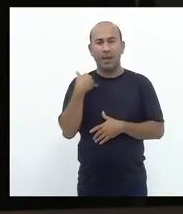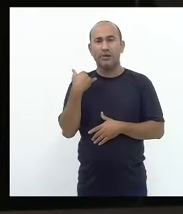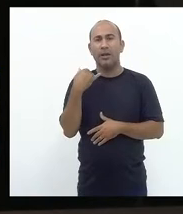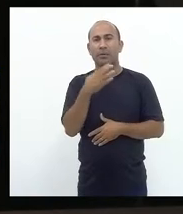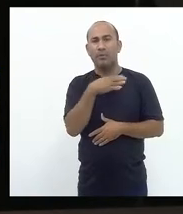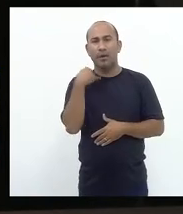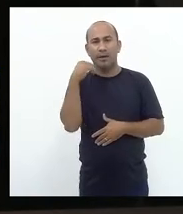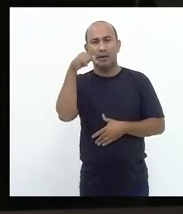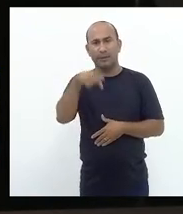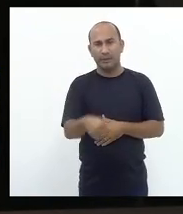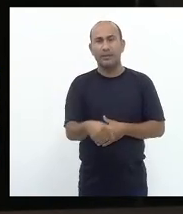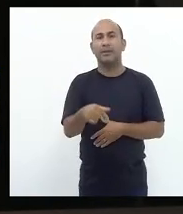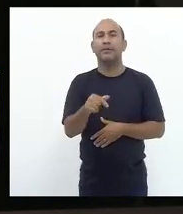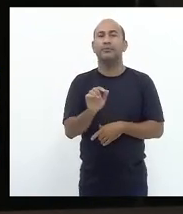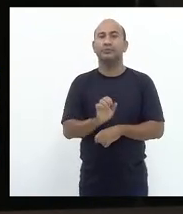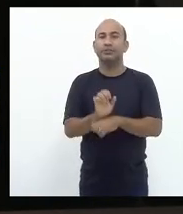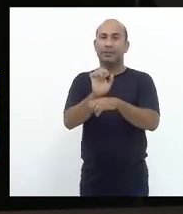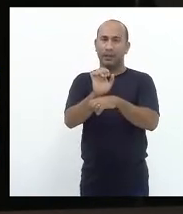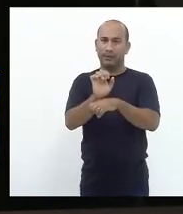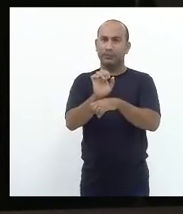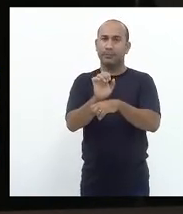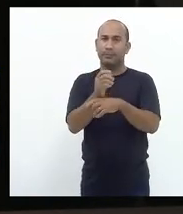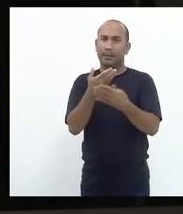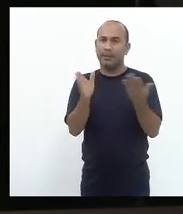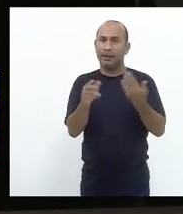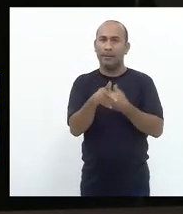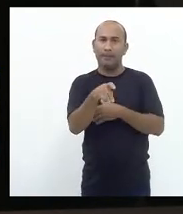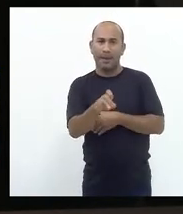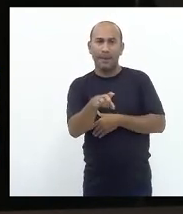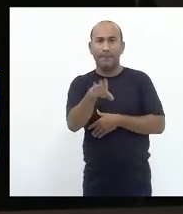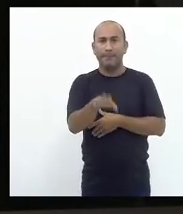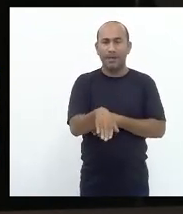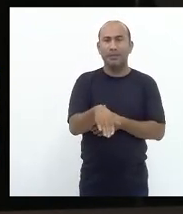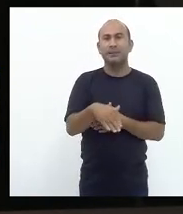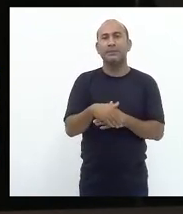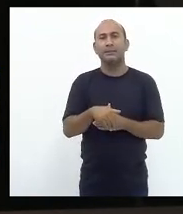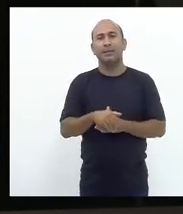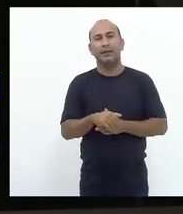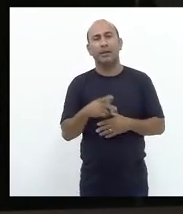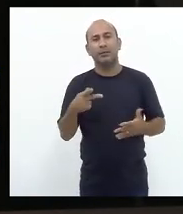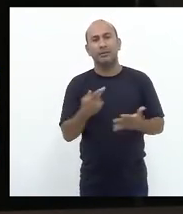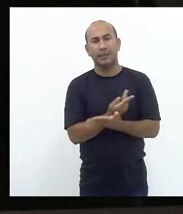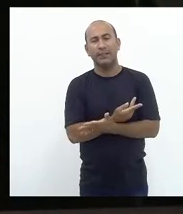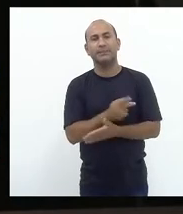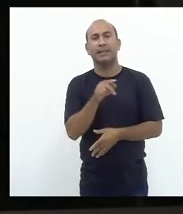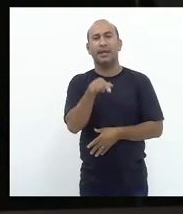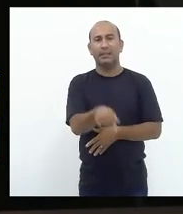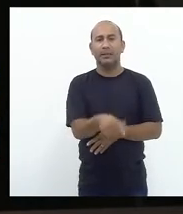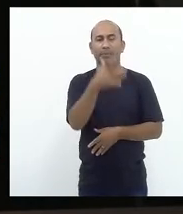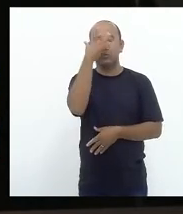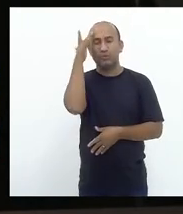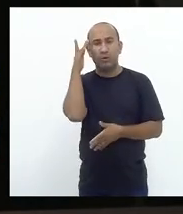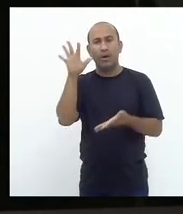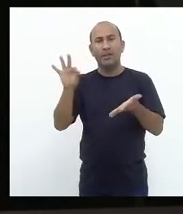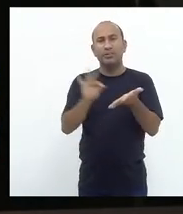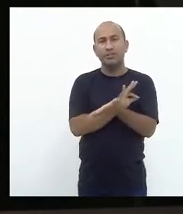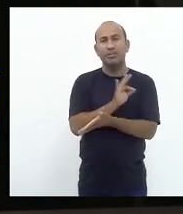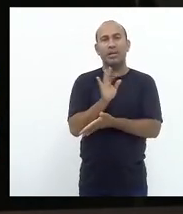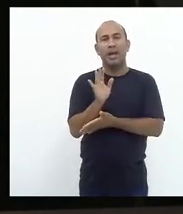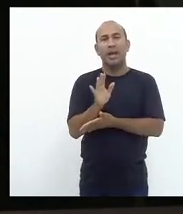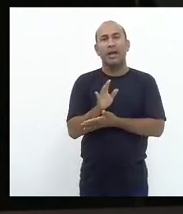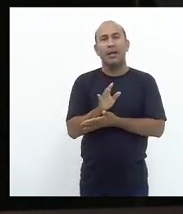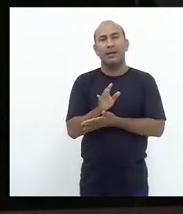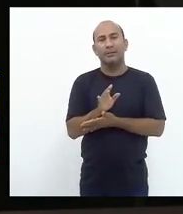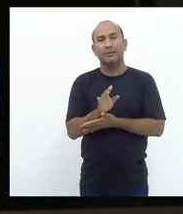Os números são de um levantamento feito pela Associação Nacional dos Registradores de Pessoas Naturais,